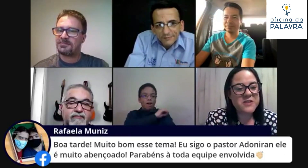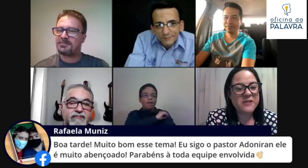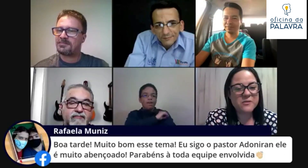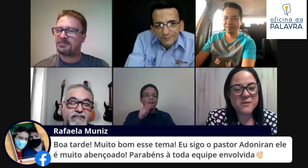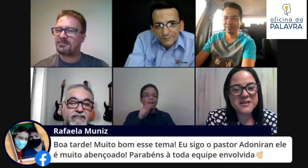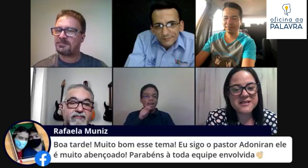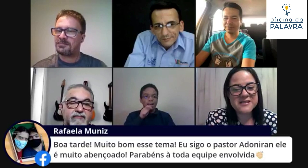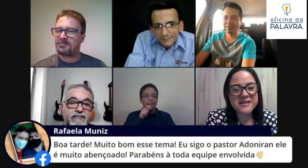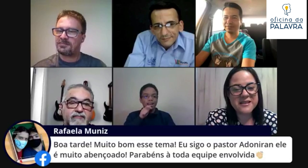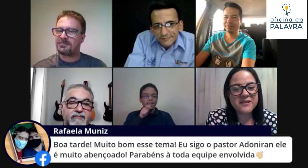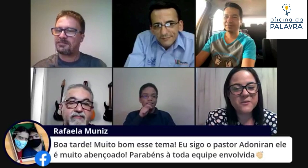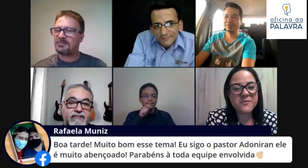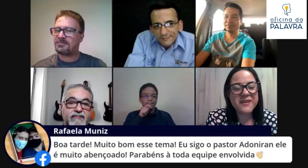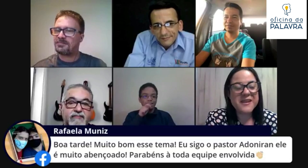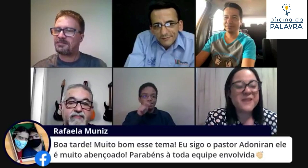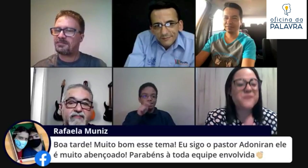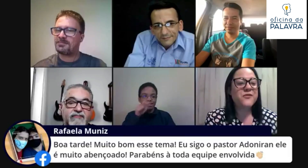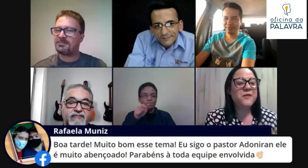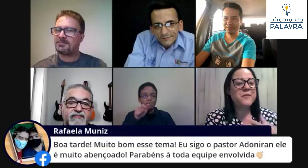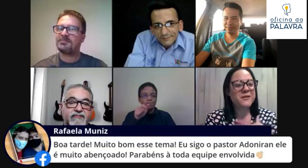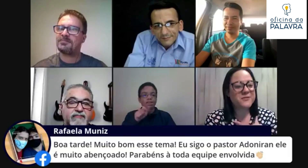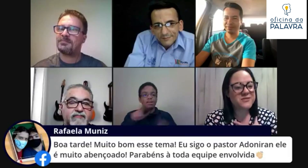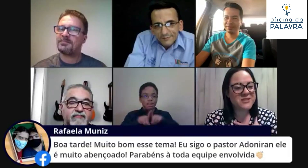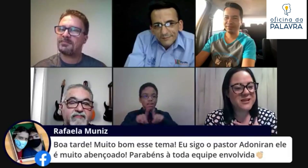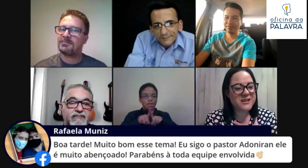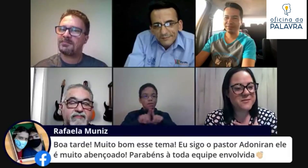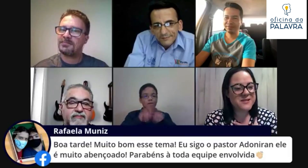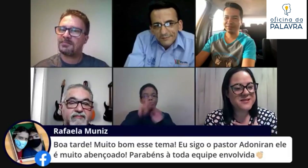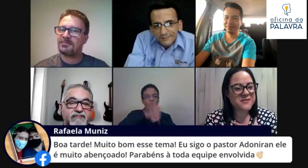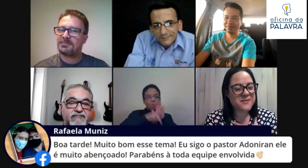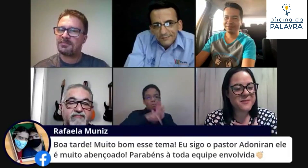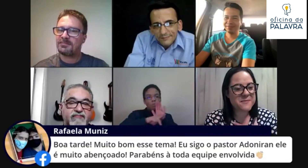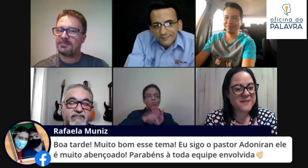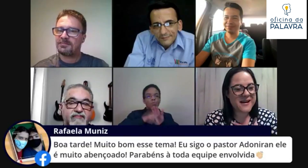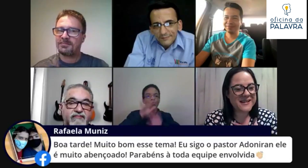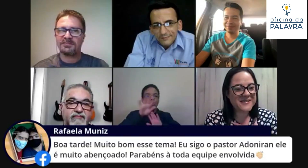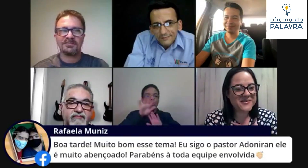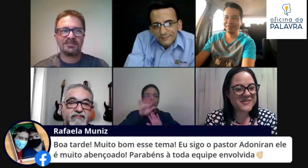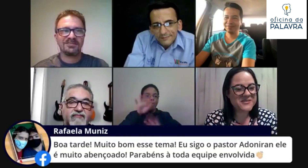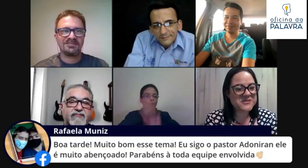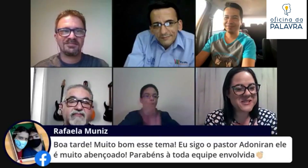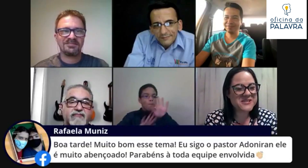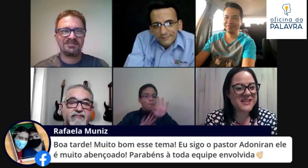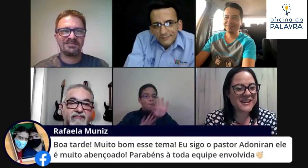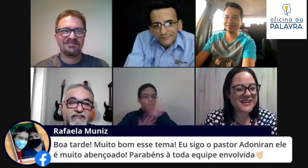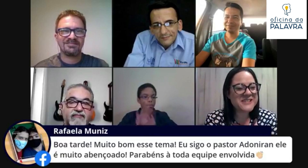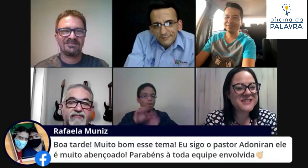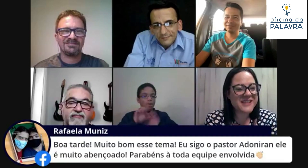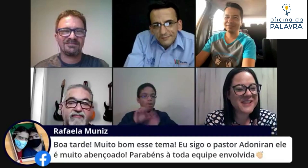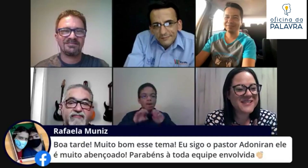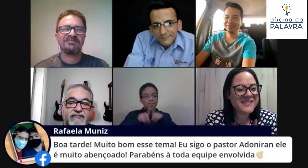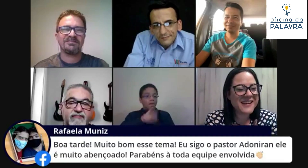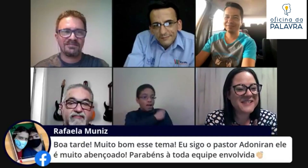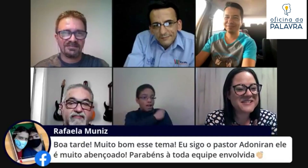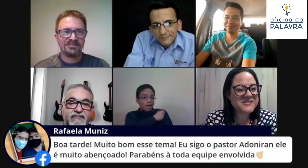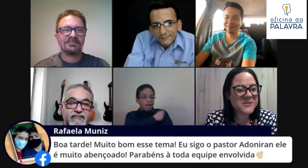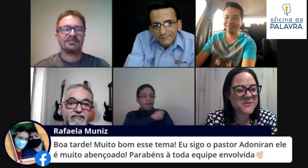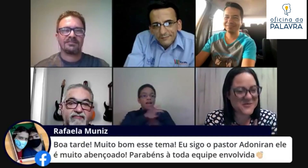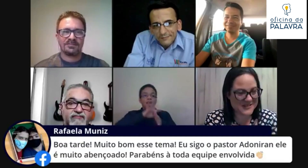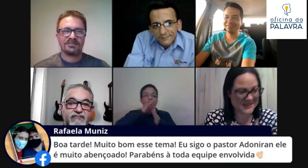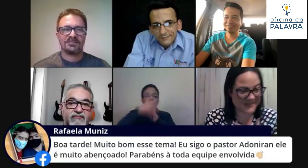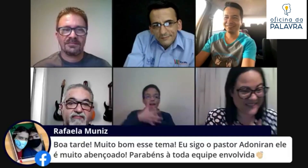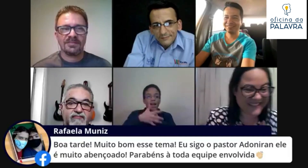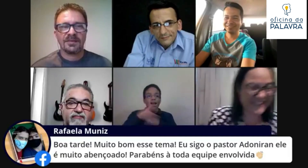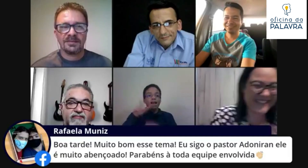do projeto Mãos que Ensinam. Foi meu aluno de Libras na Fabapar. Não sei se Leclerc se lembra, né, da